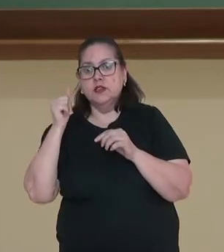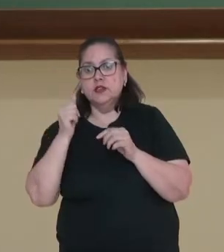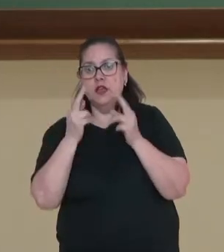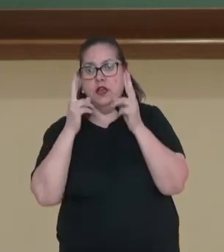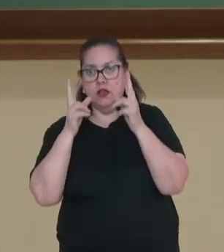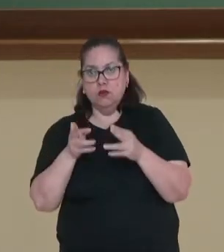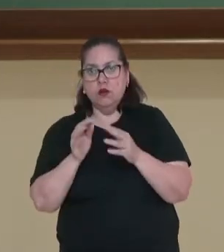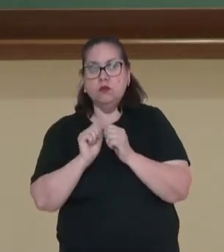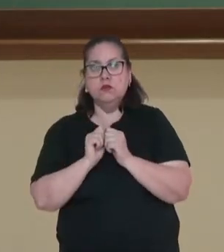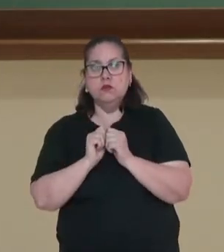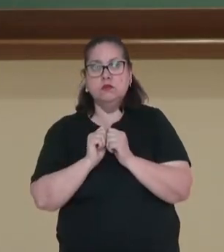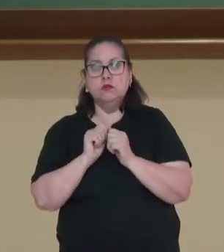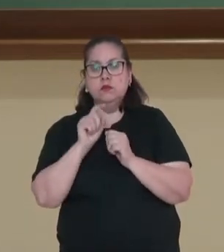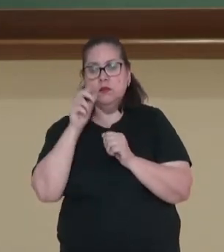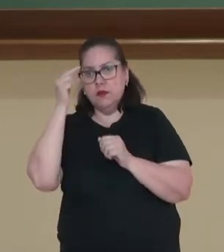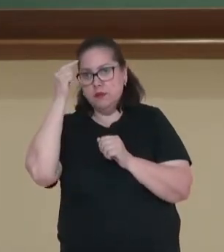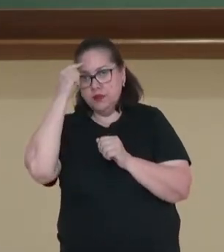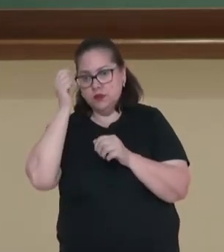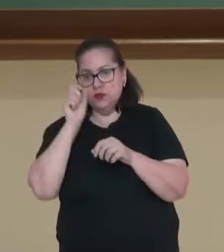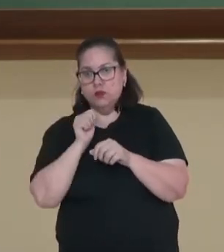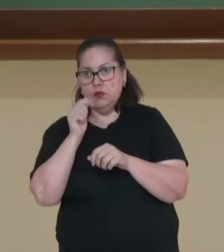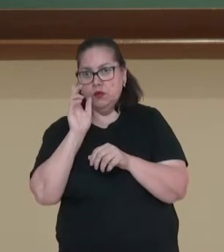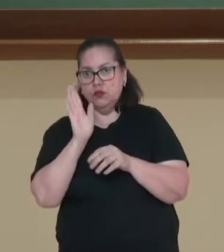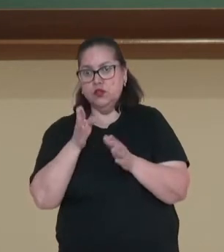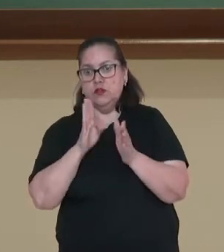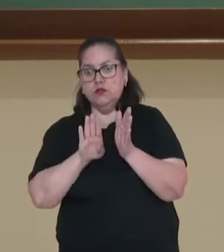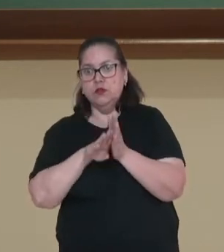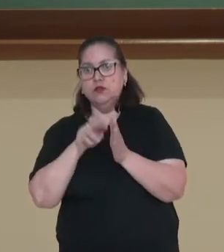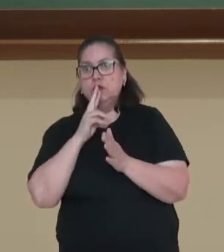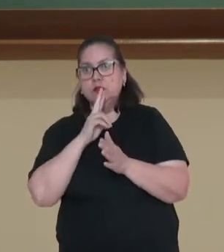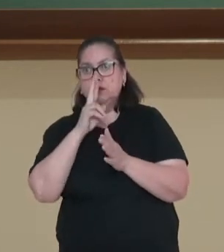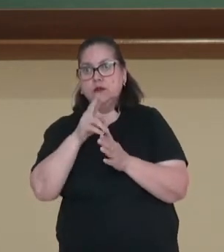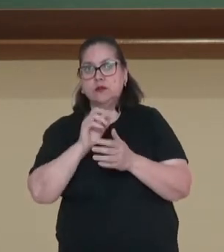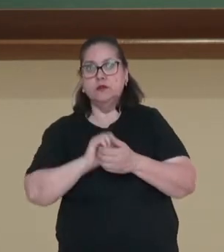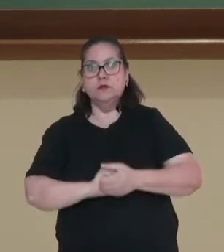mesmo? Pensa um pouquinho, eu já volto com a resposta.